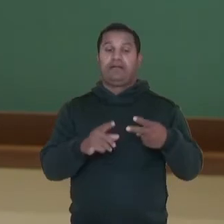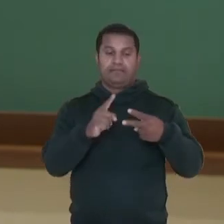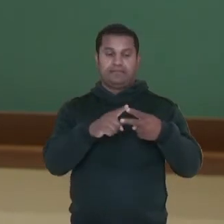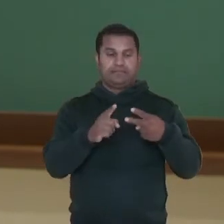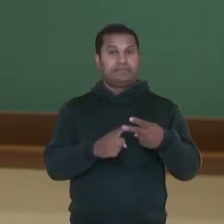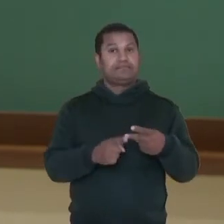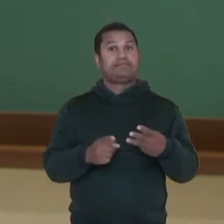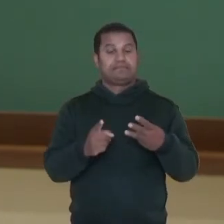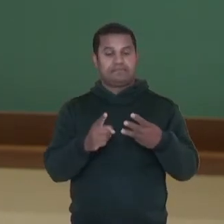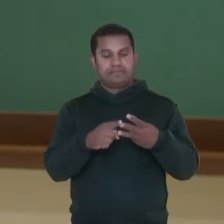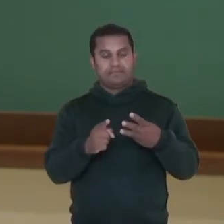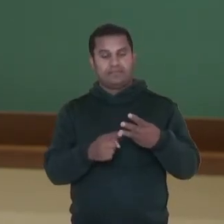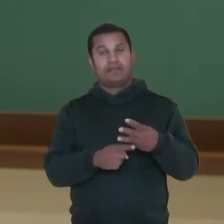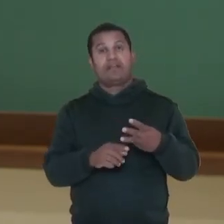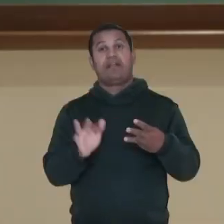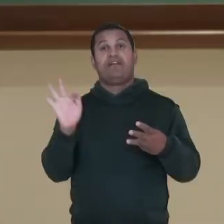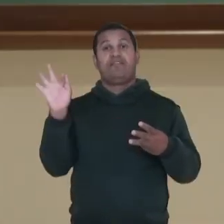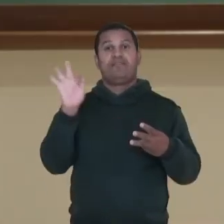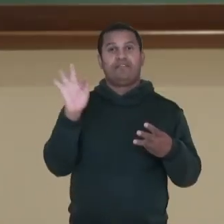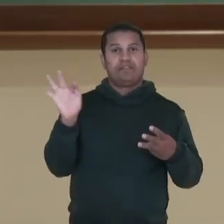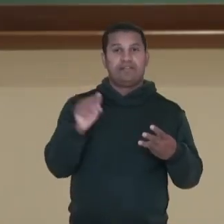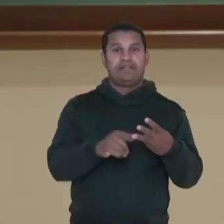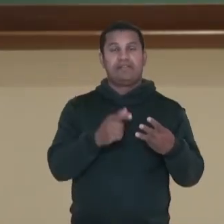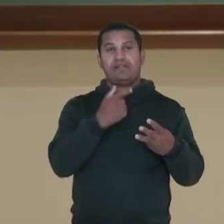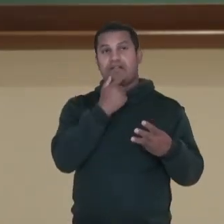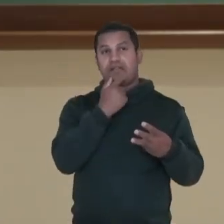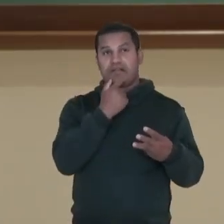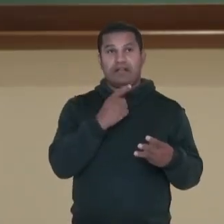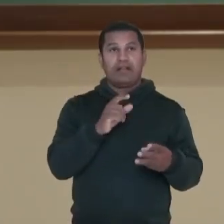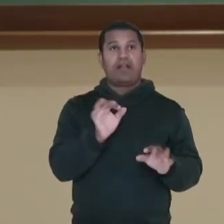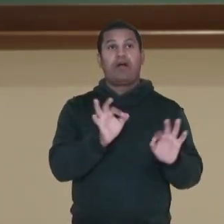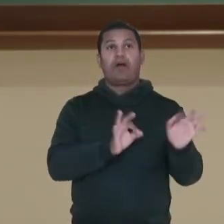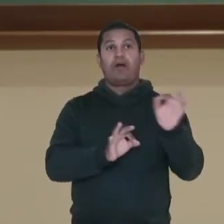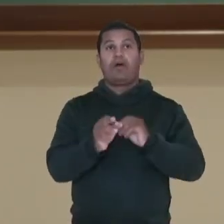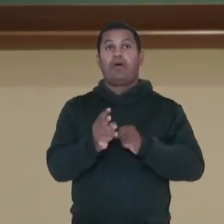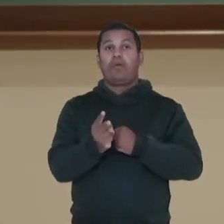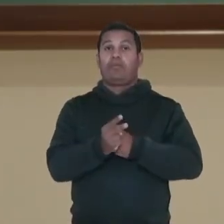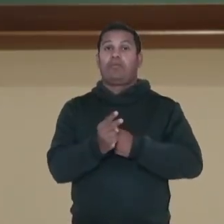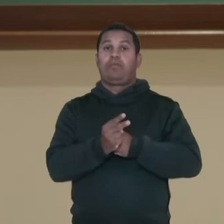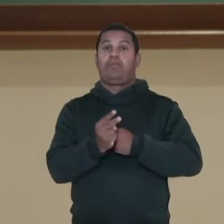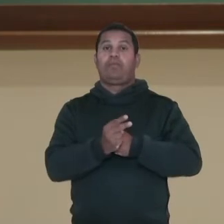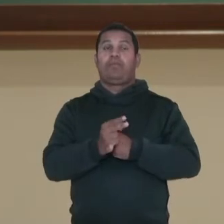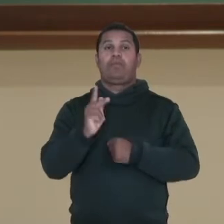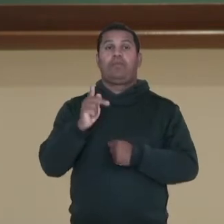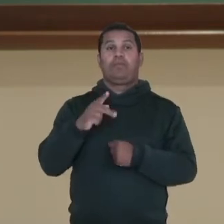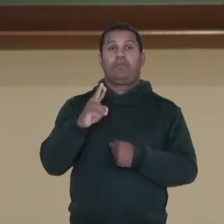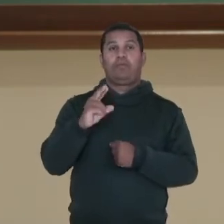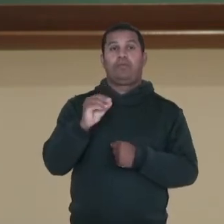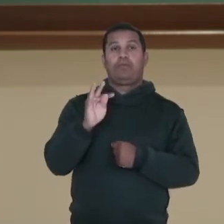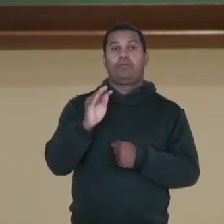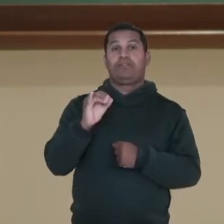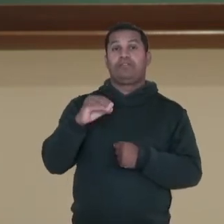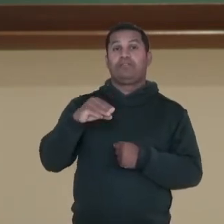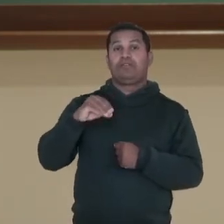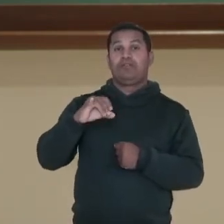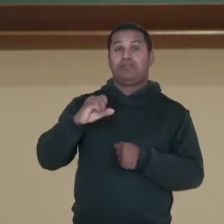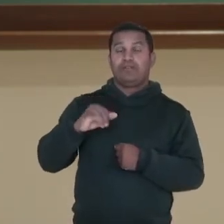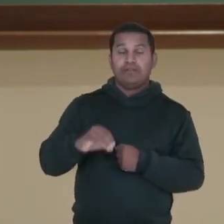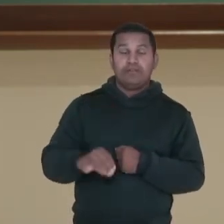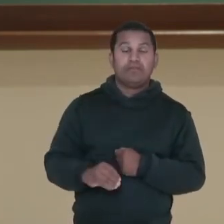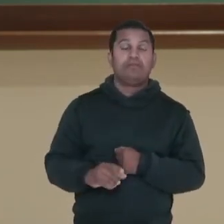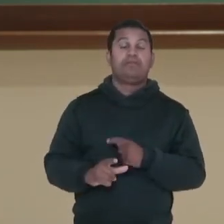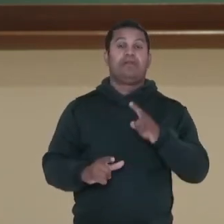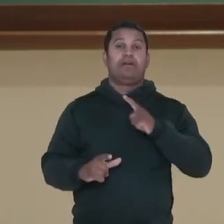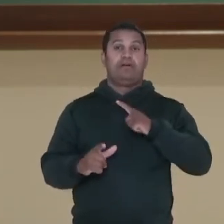França e na Inglaterra vai predominar o protecionismo. Então, o incentivo à produção